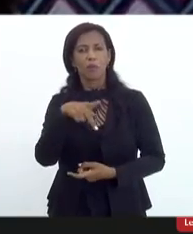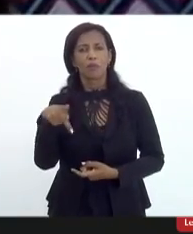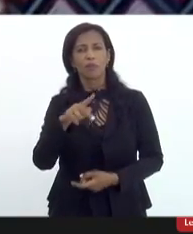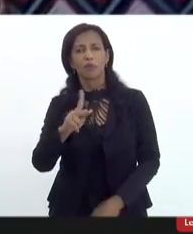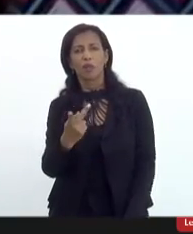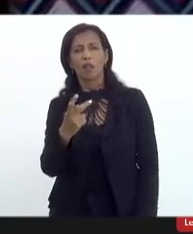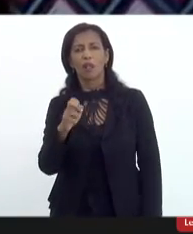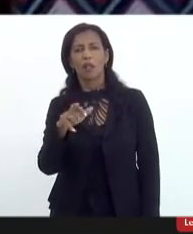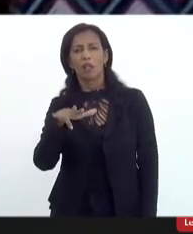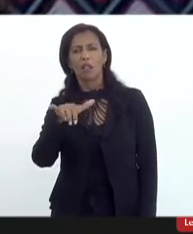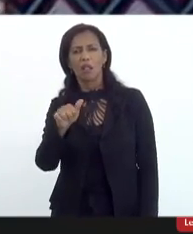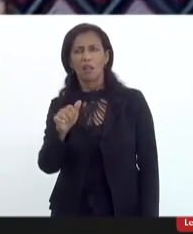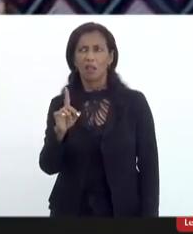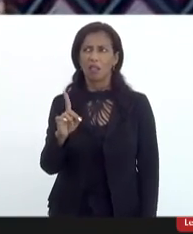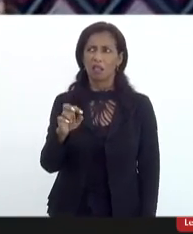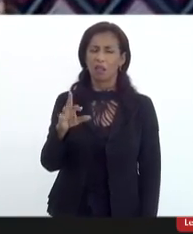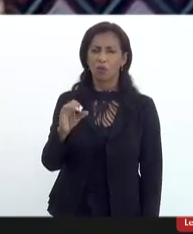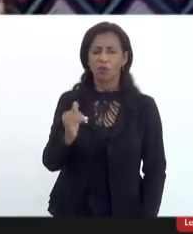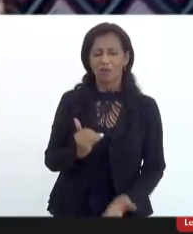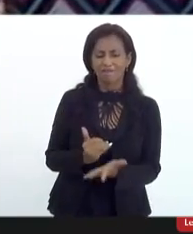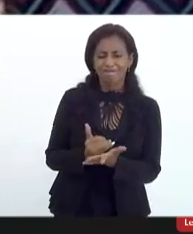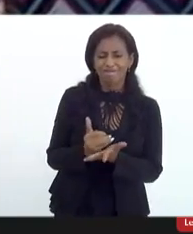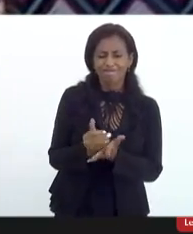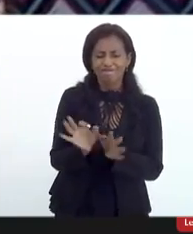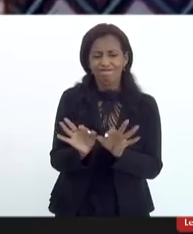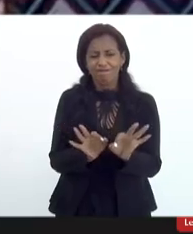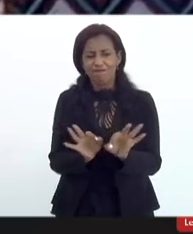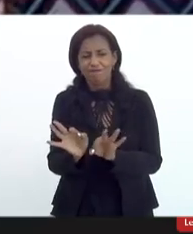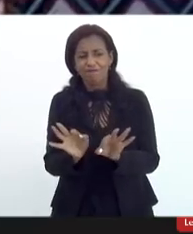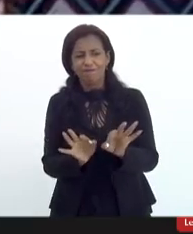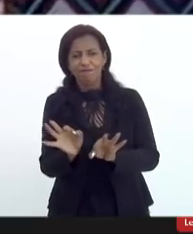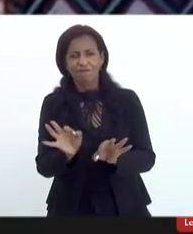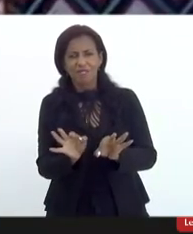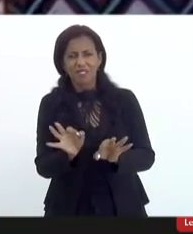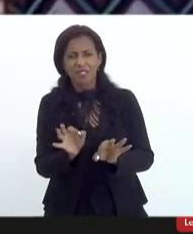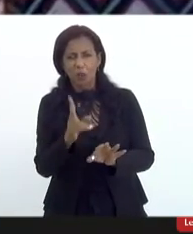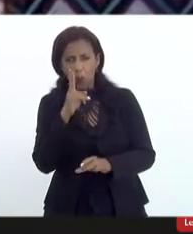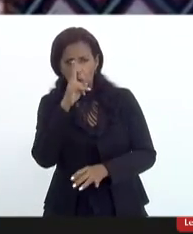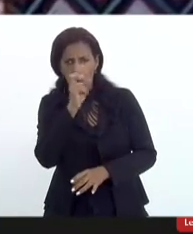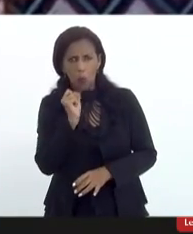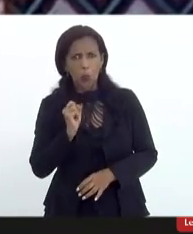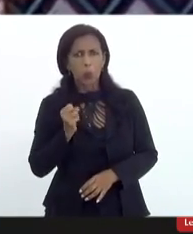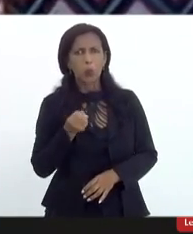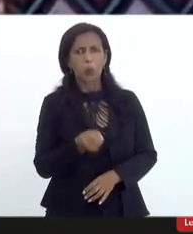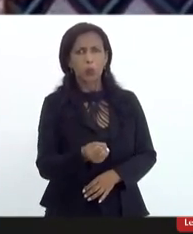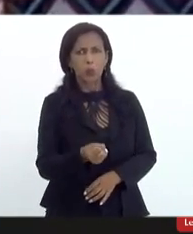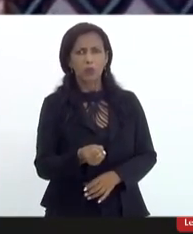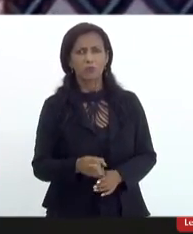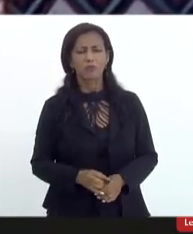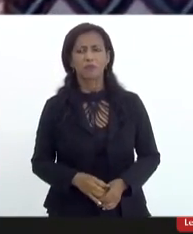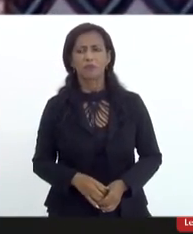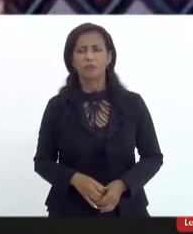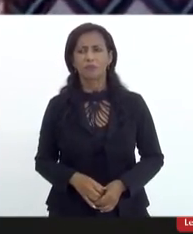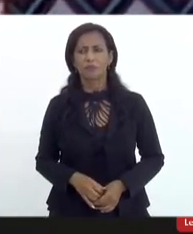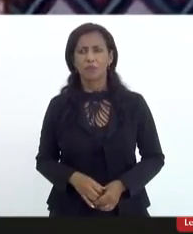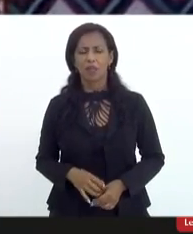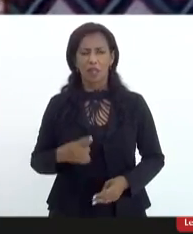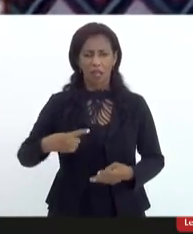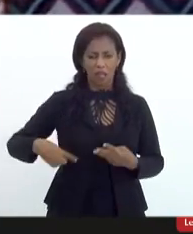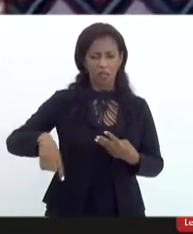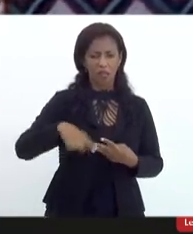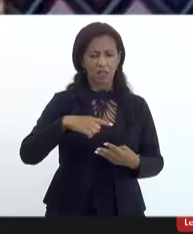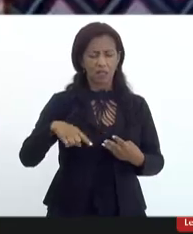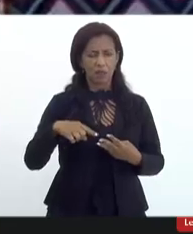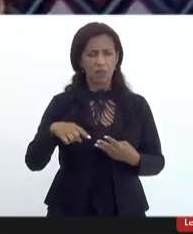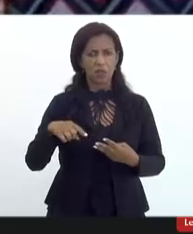Teodoro ela inicia de uma forma muito, muito potente. Né? A tríplice cultura